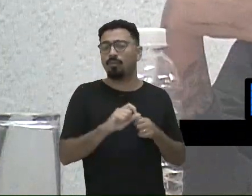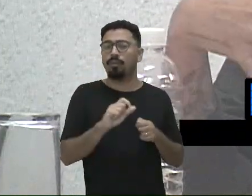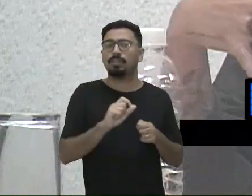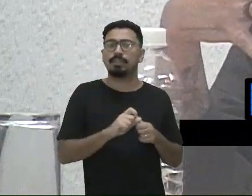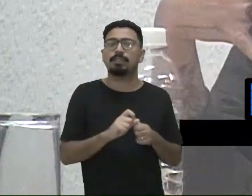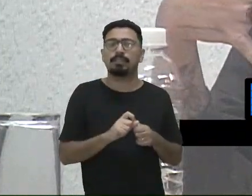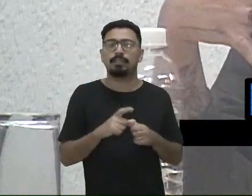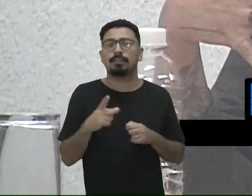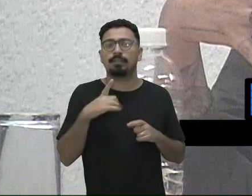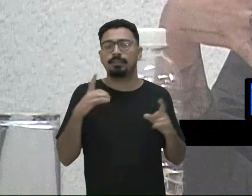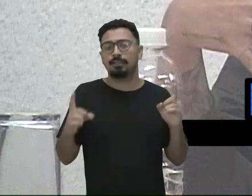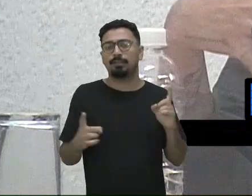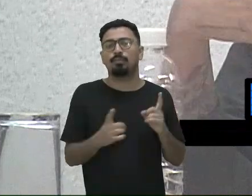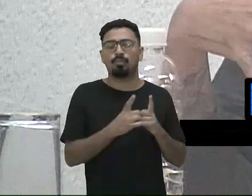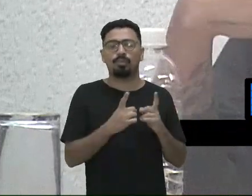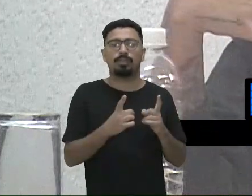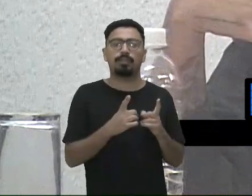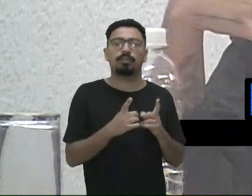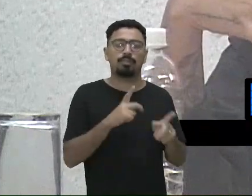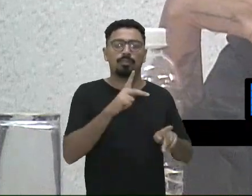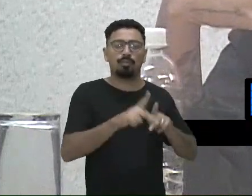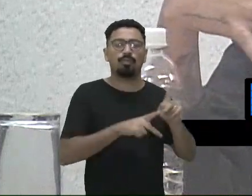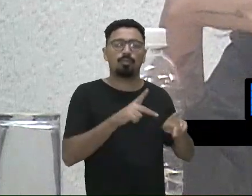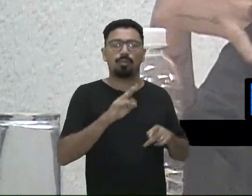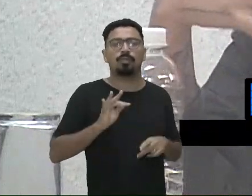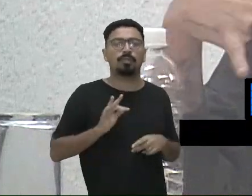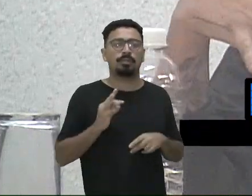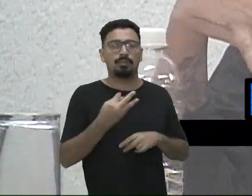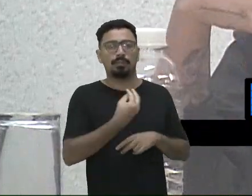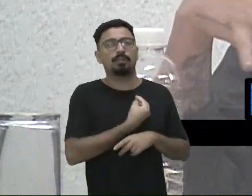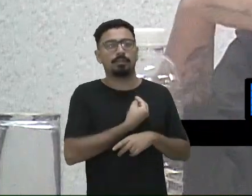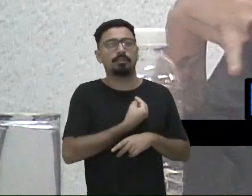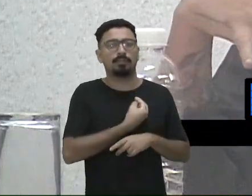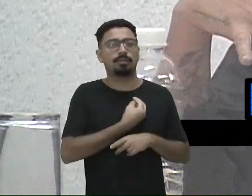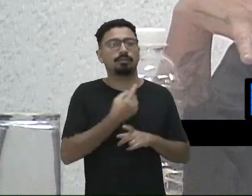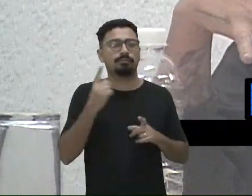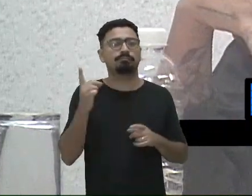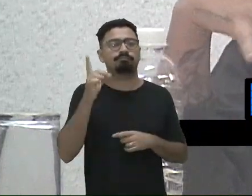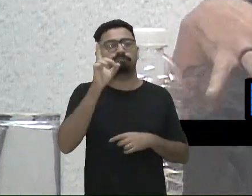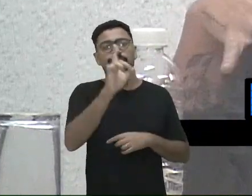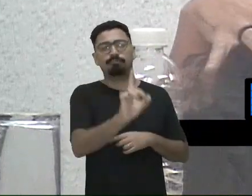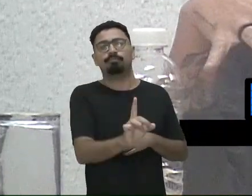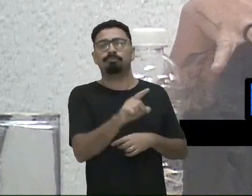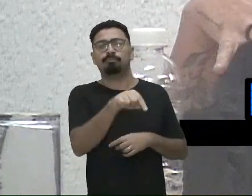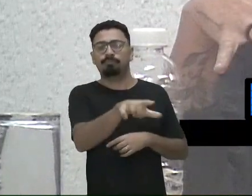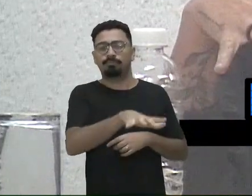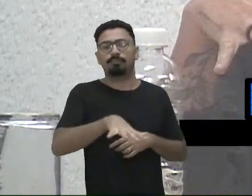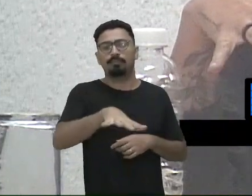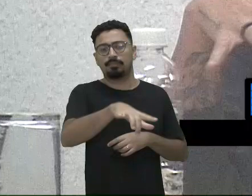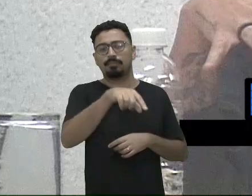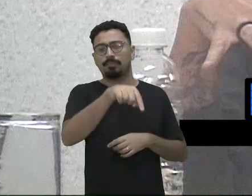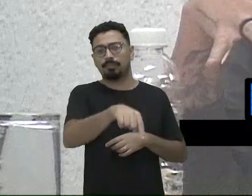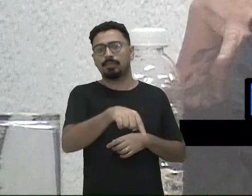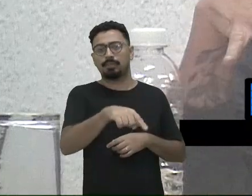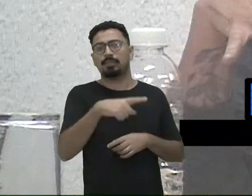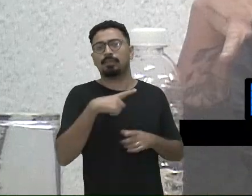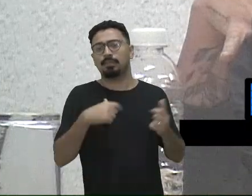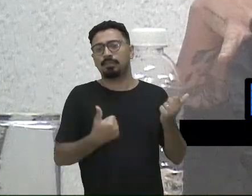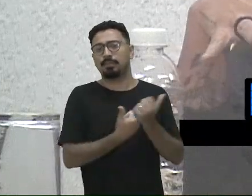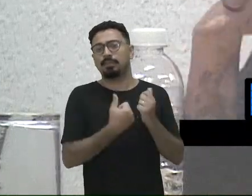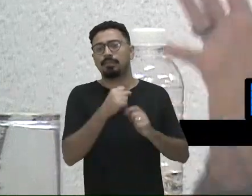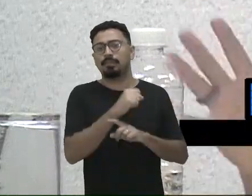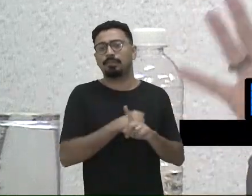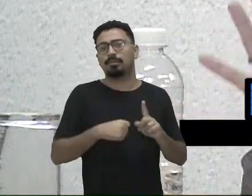a abordagem quando a população trans chegasse nesses equipamentos de assistência